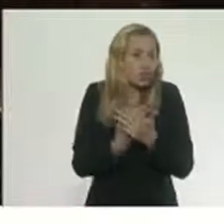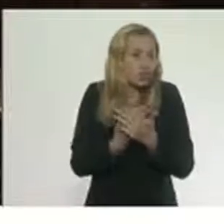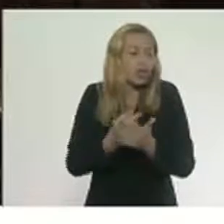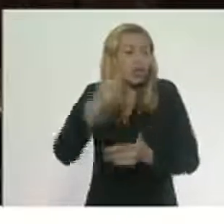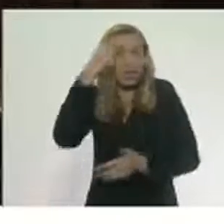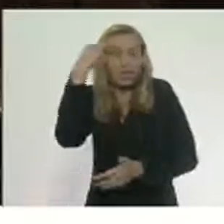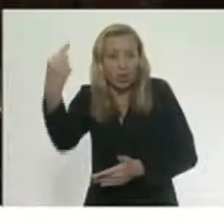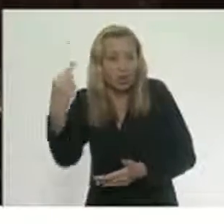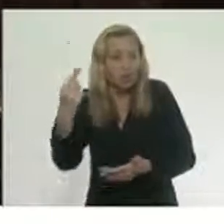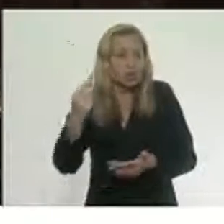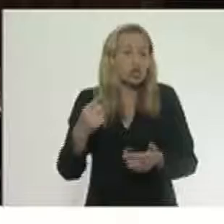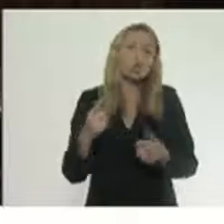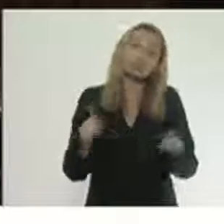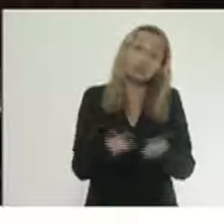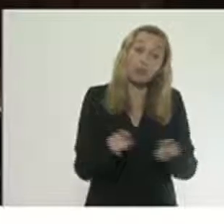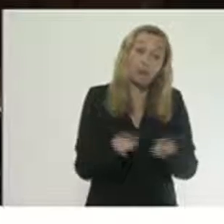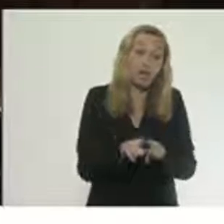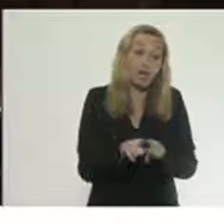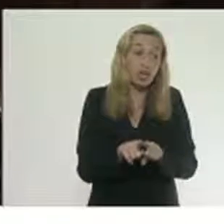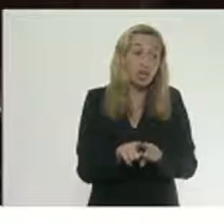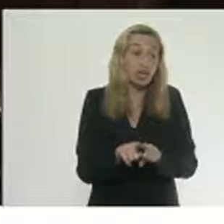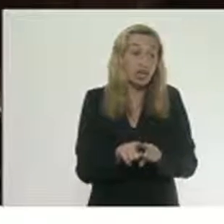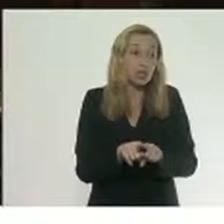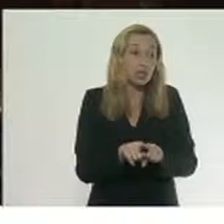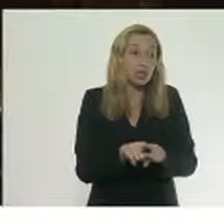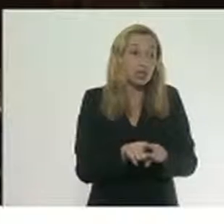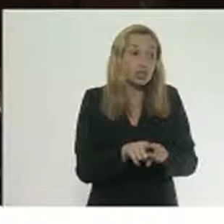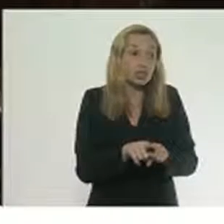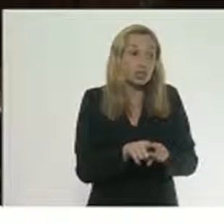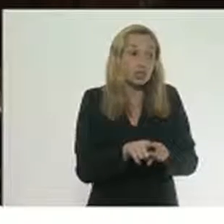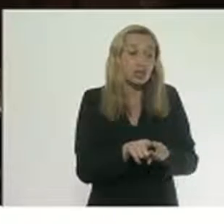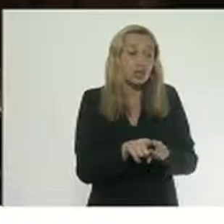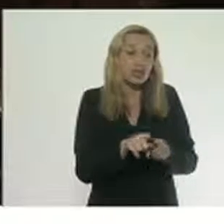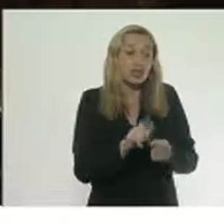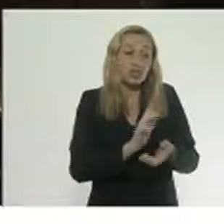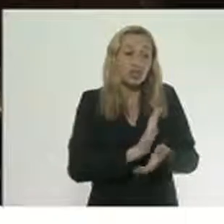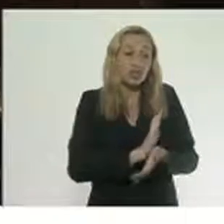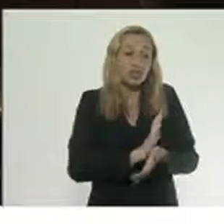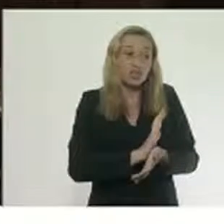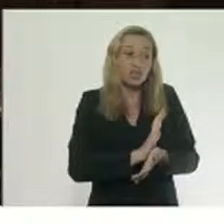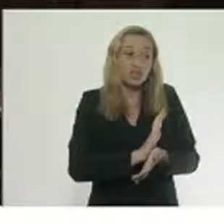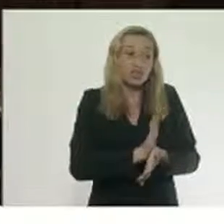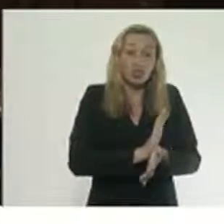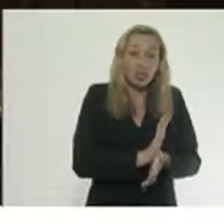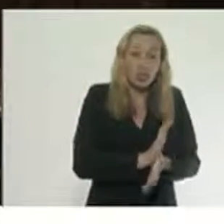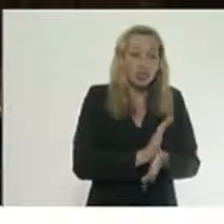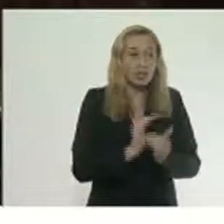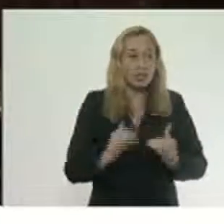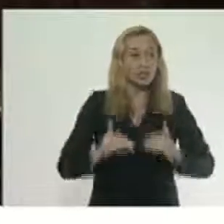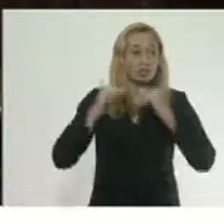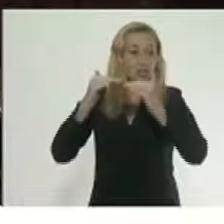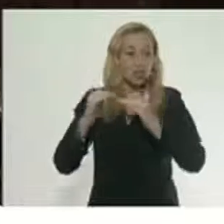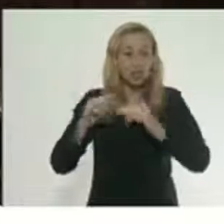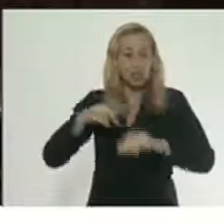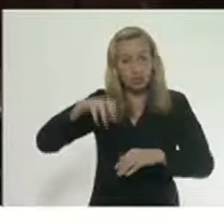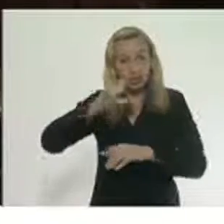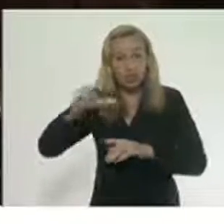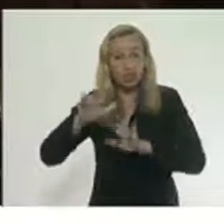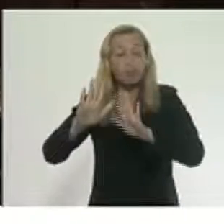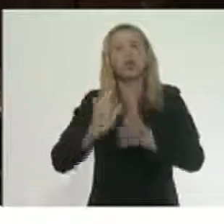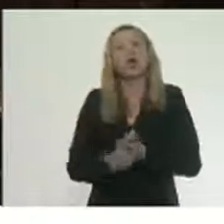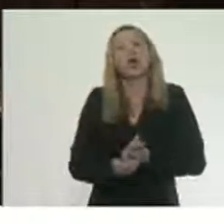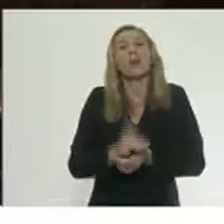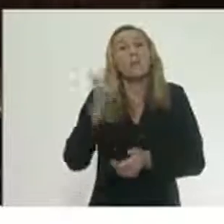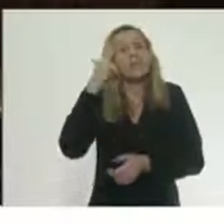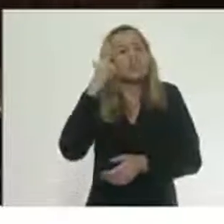ideológico, seja do ponto de vista do desmonte da soberania nacional. E aí, pensando no Rio de Janeiro, eu quero aqui